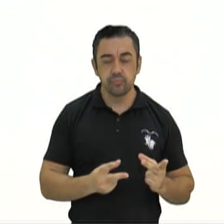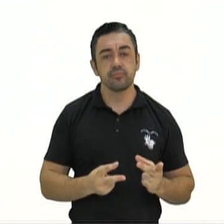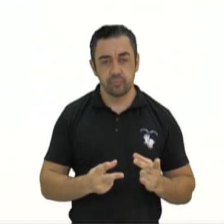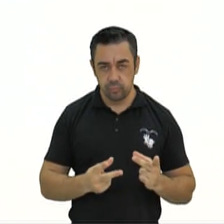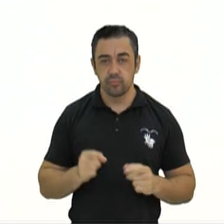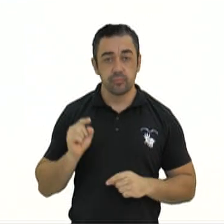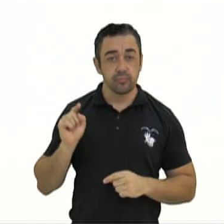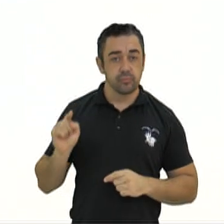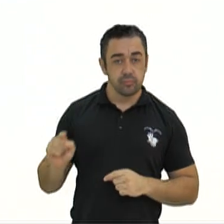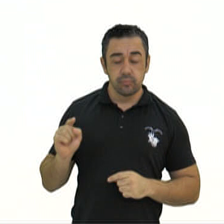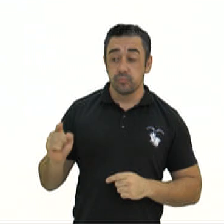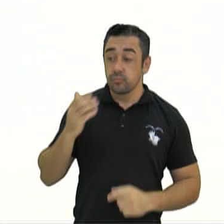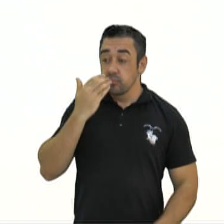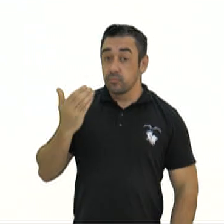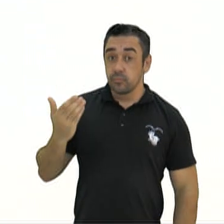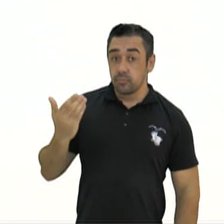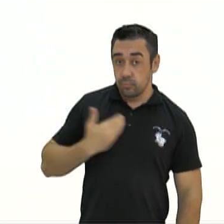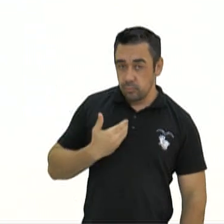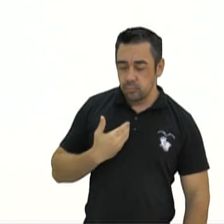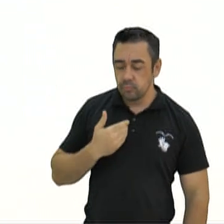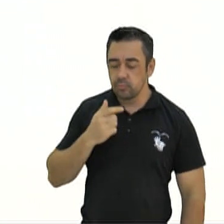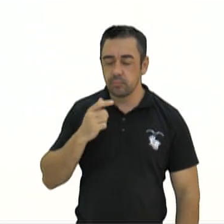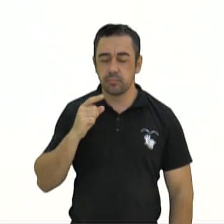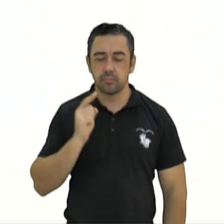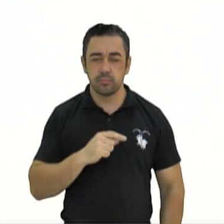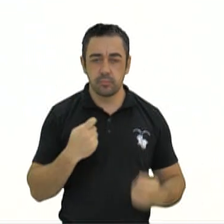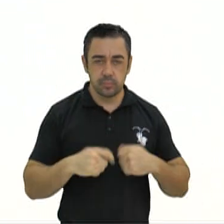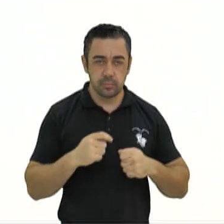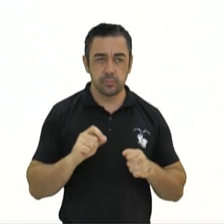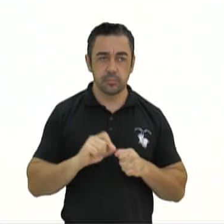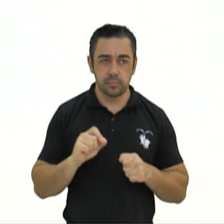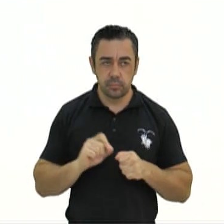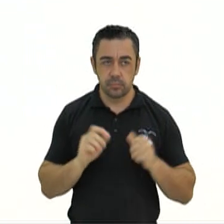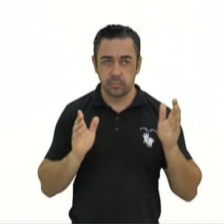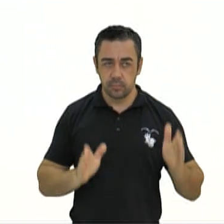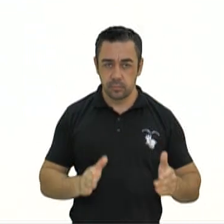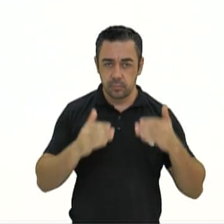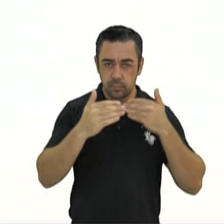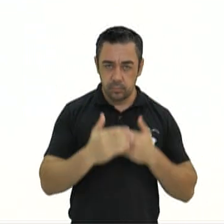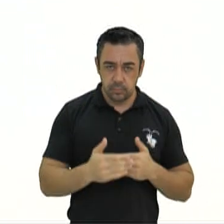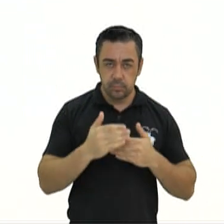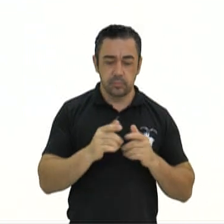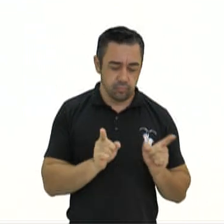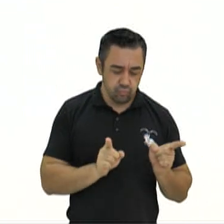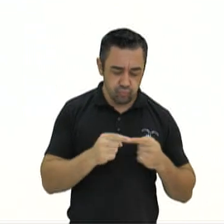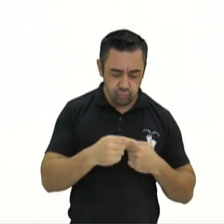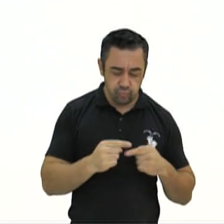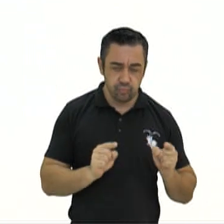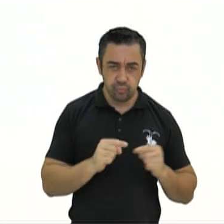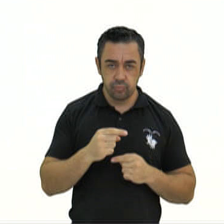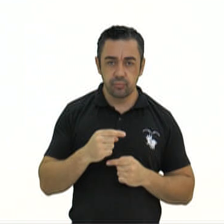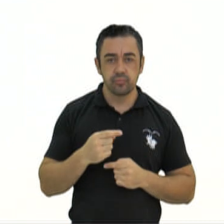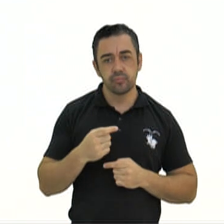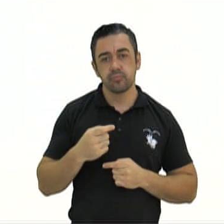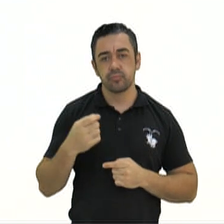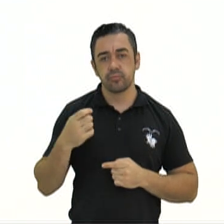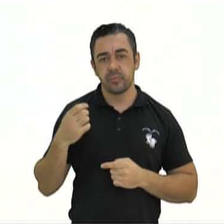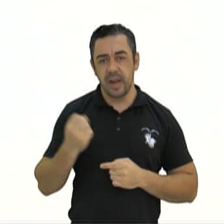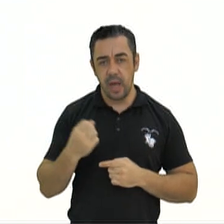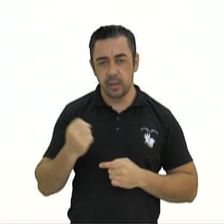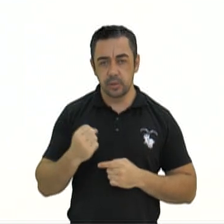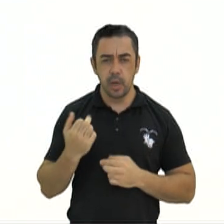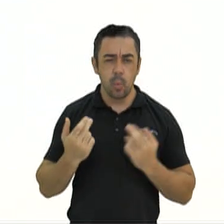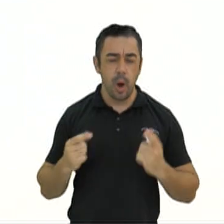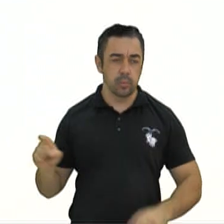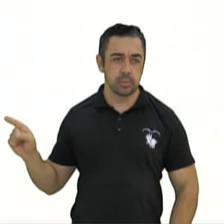determinada encomenda, ela deve produzir tablets de leite, tá? Com o formato de um paralelepípedo, igual tá